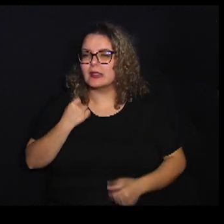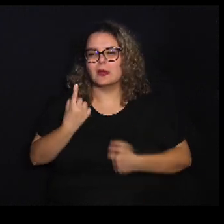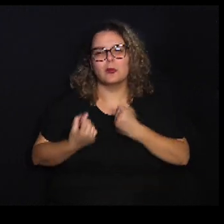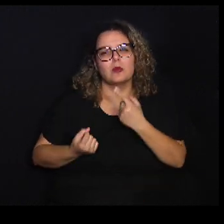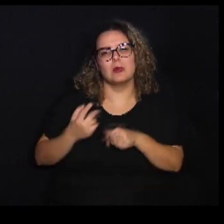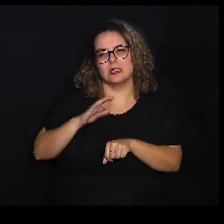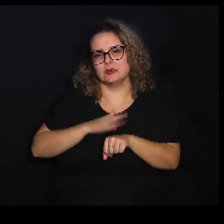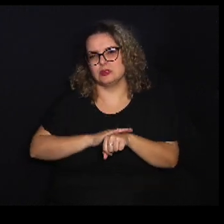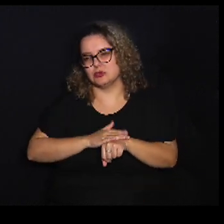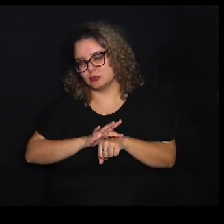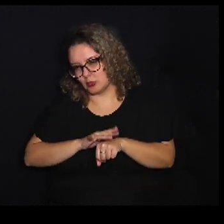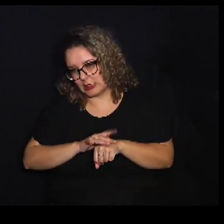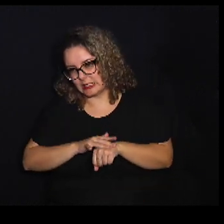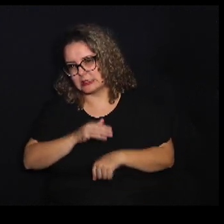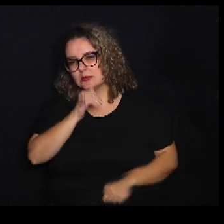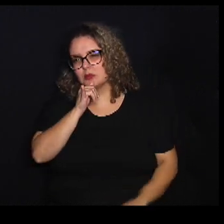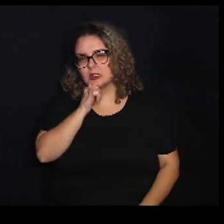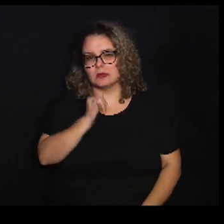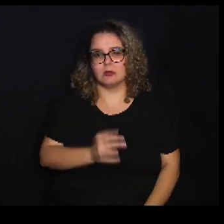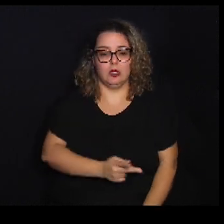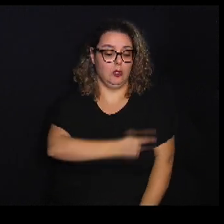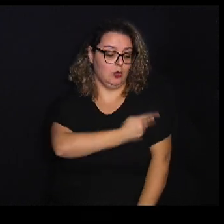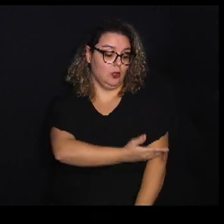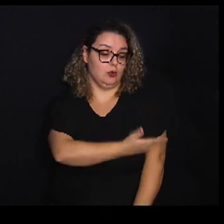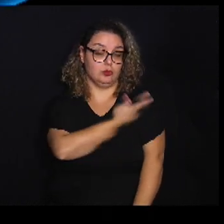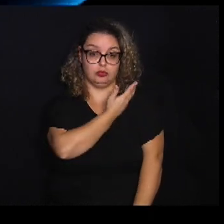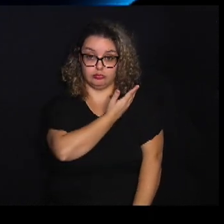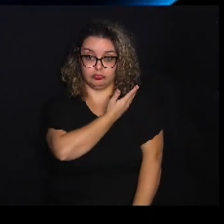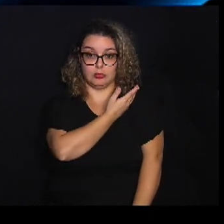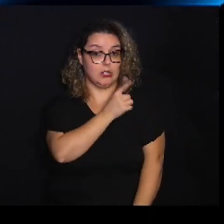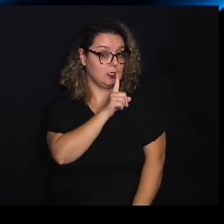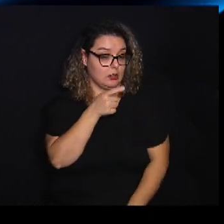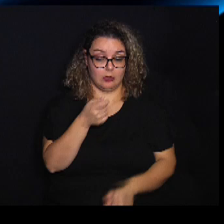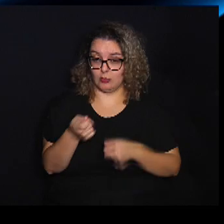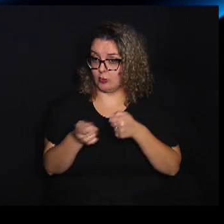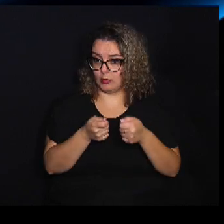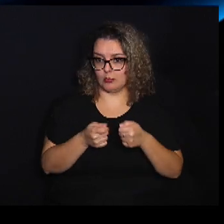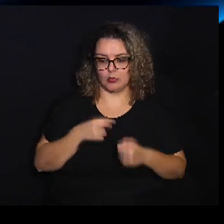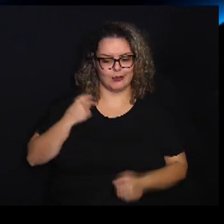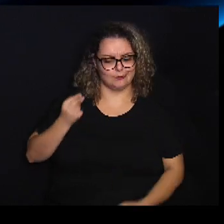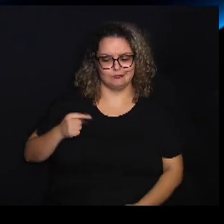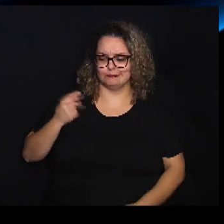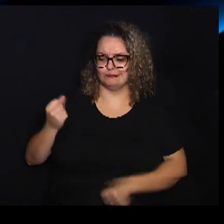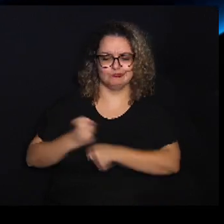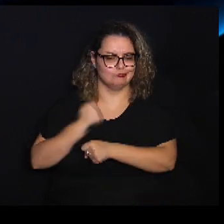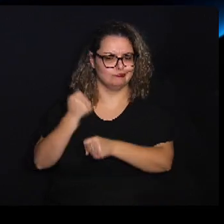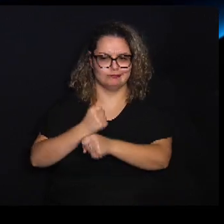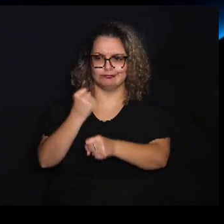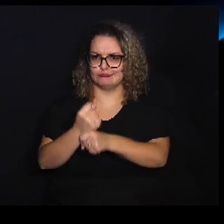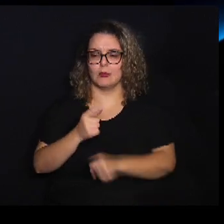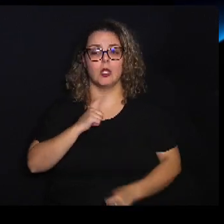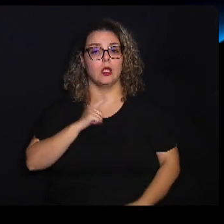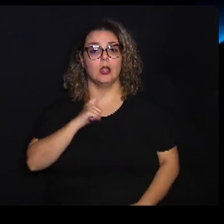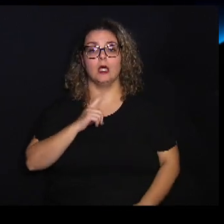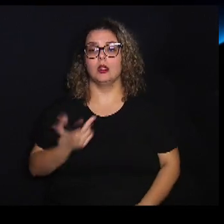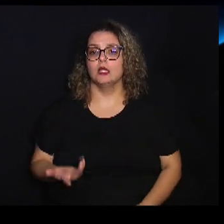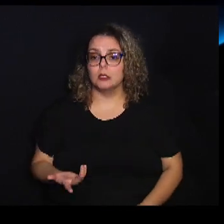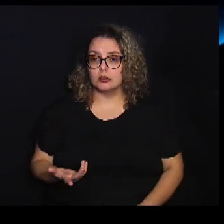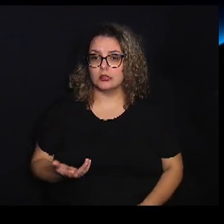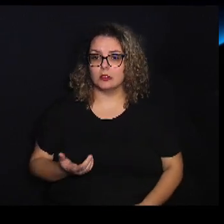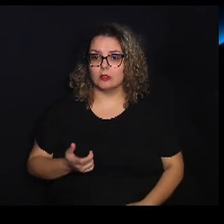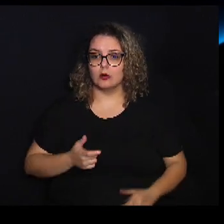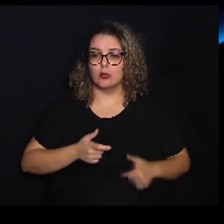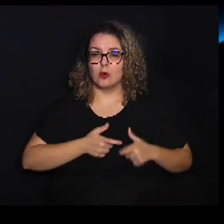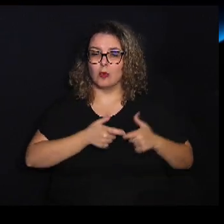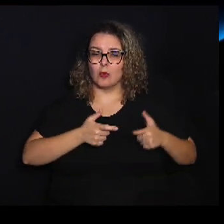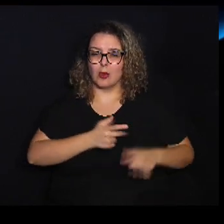doenças, por exemplo, a hipertensão arterial não controlada durante muitos anos, ela provoca um aumento da